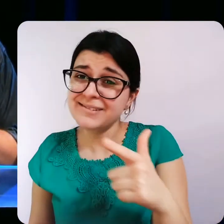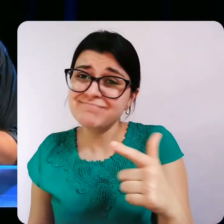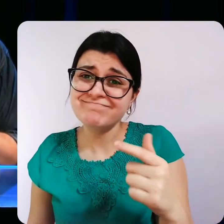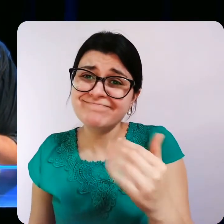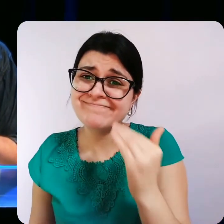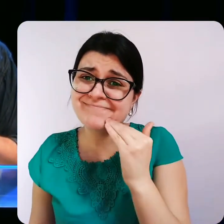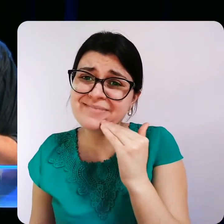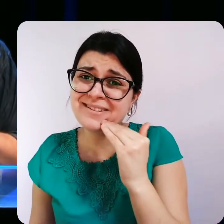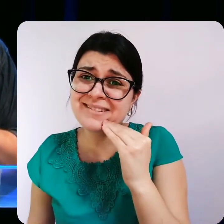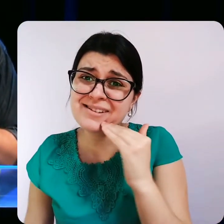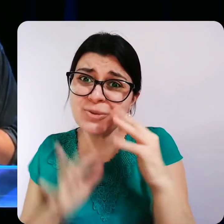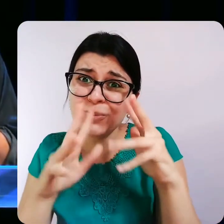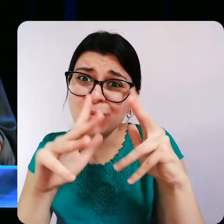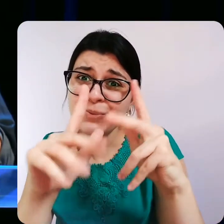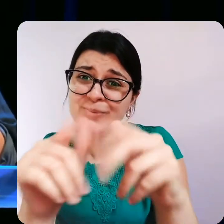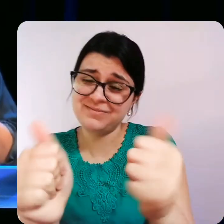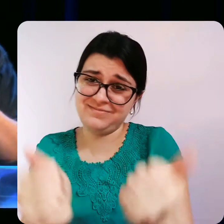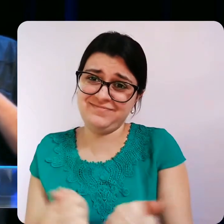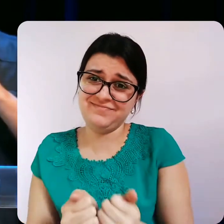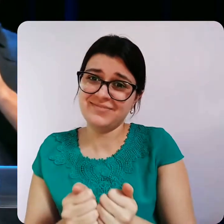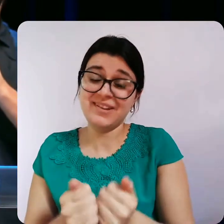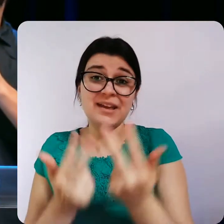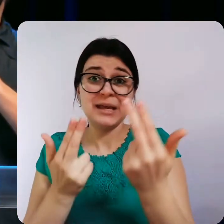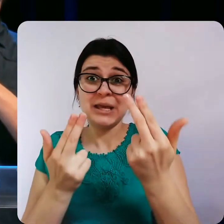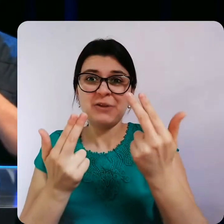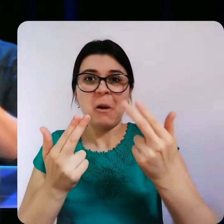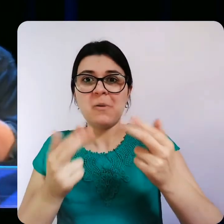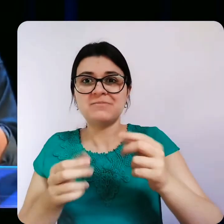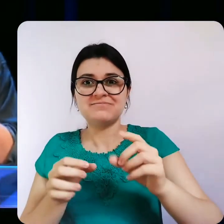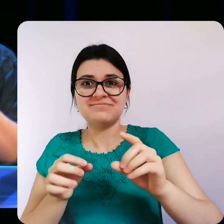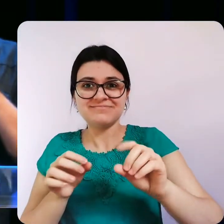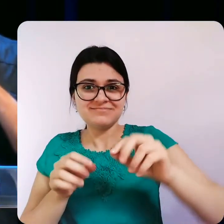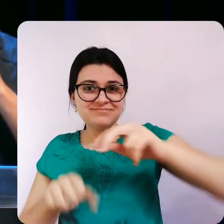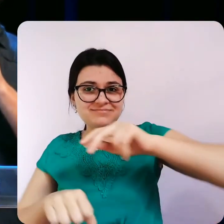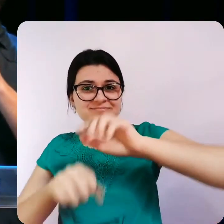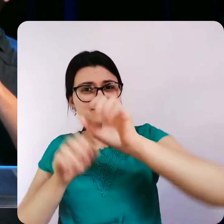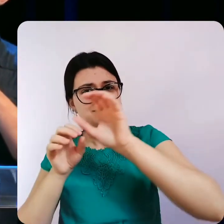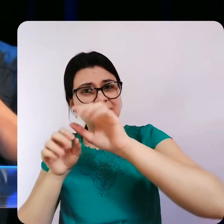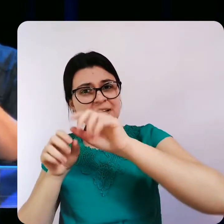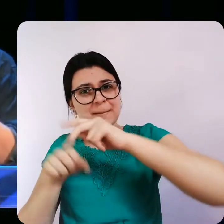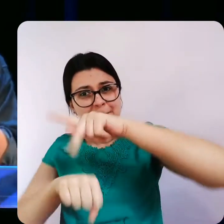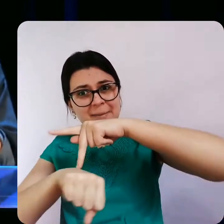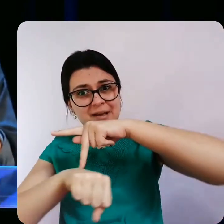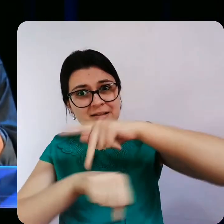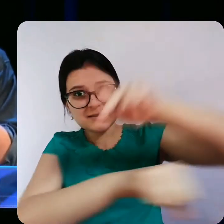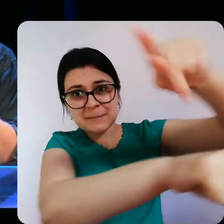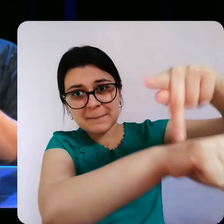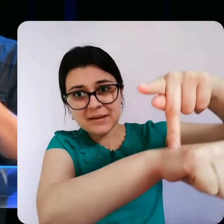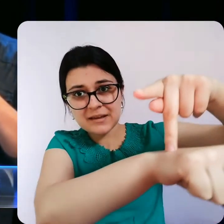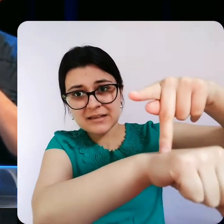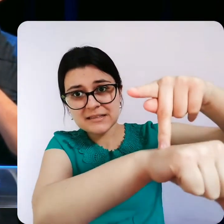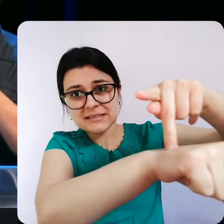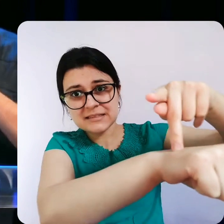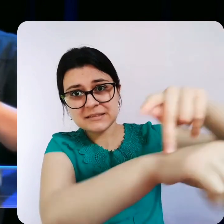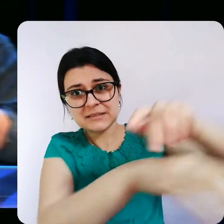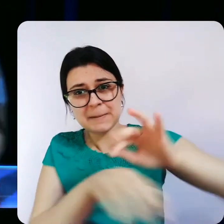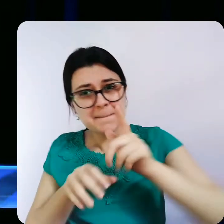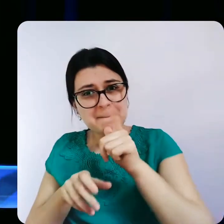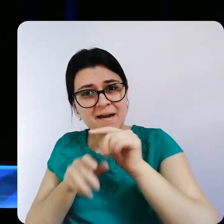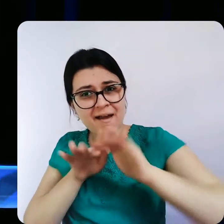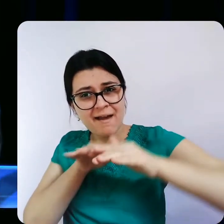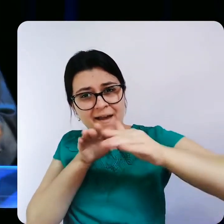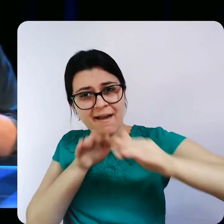Ninguém consegue. Quando nós tentamos alcançar, e quando nós tentamos alcançar a Deus com as